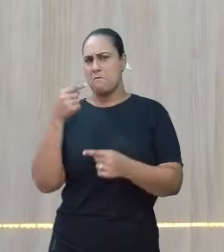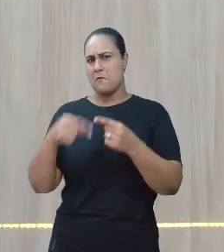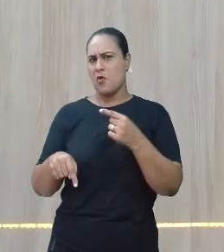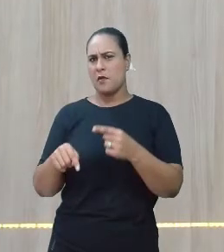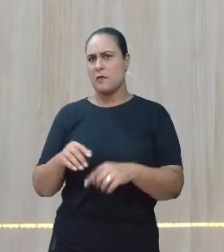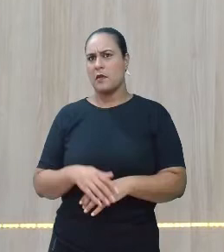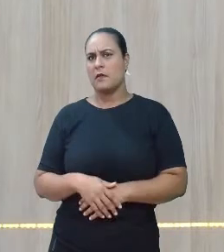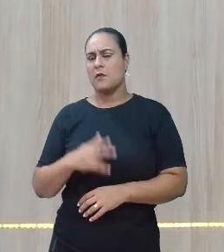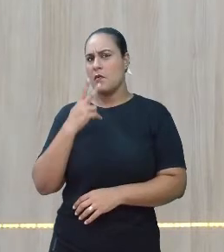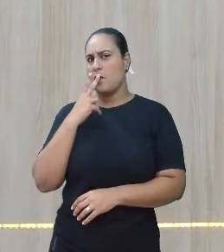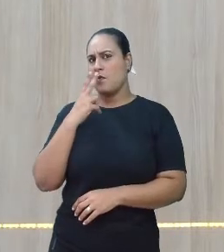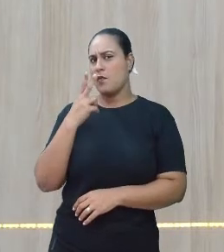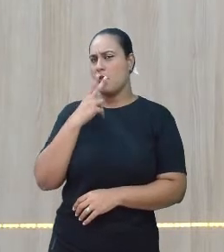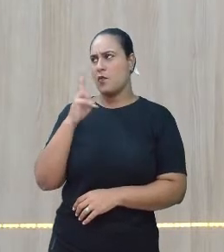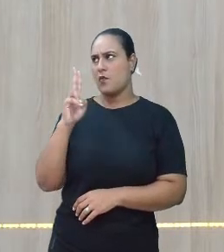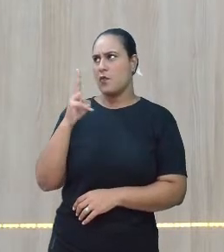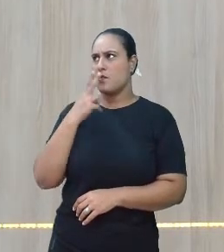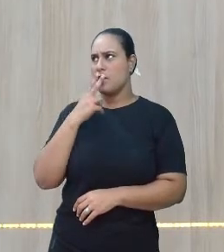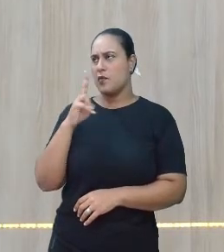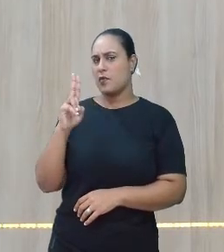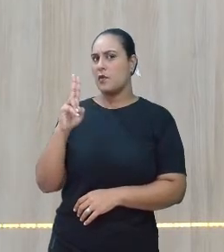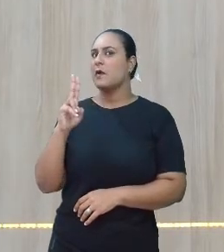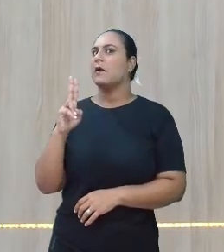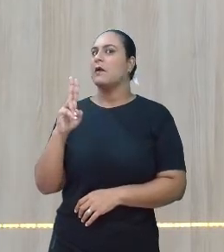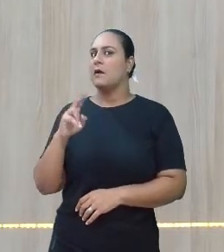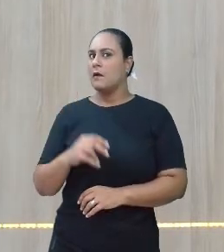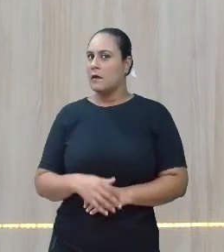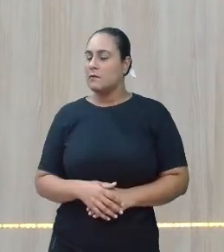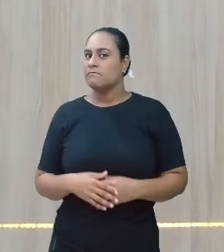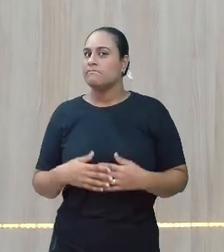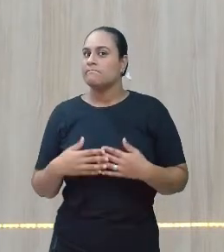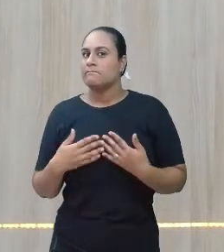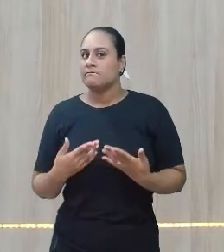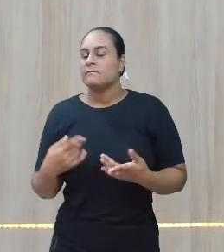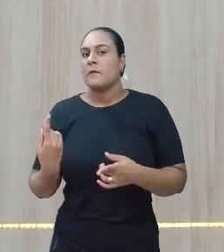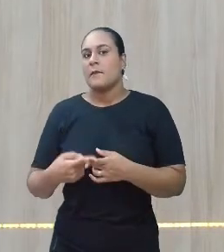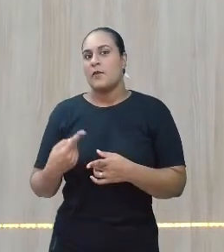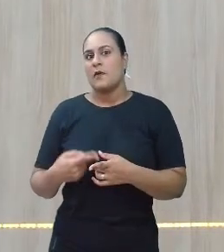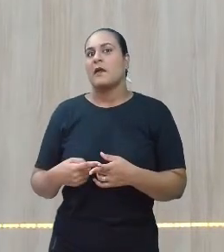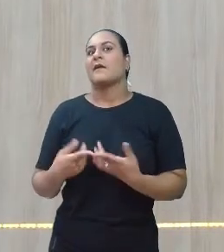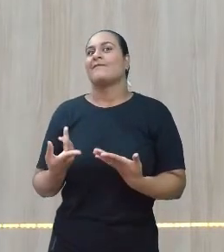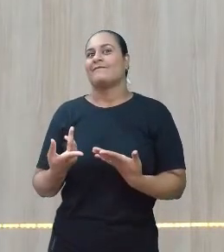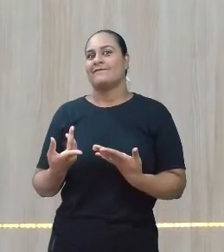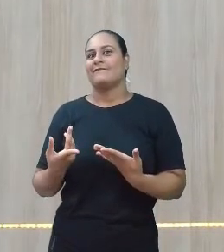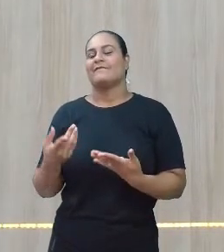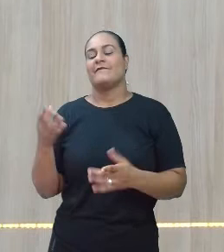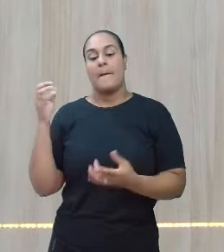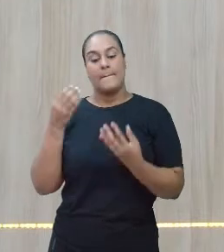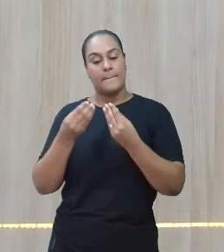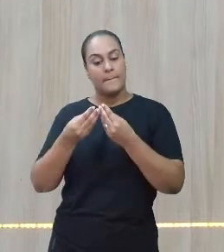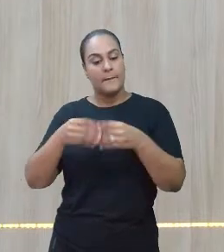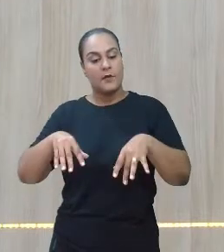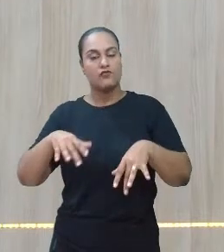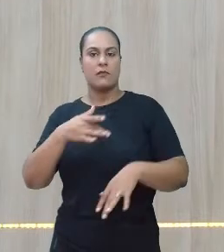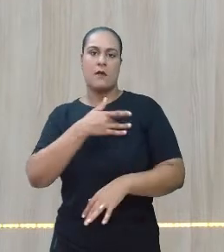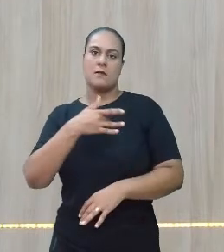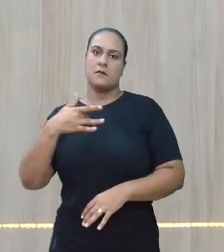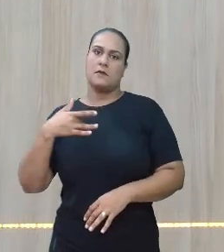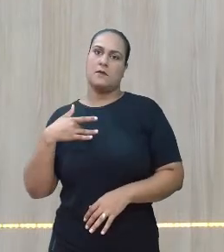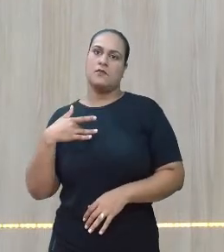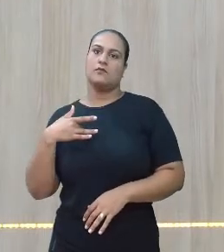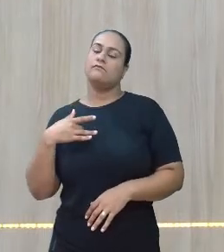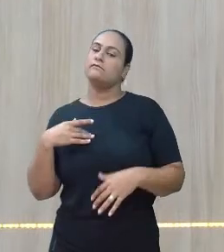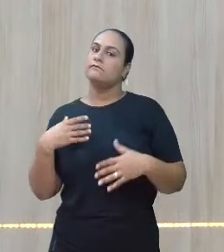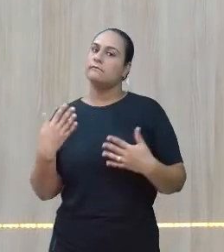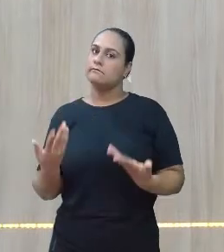meu apelo aqui, né? É o meu apelo, é um tipo de substância que vai causar mal. Por isso que eu coloquei. Mas